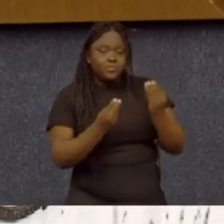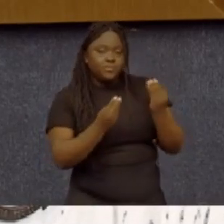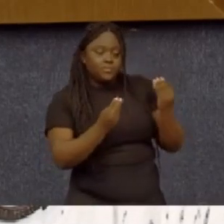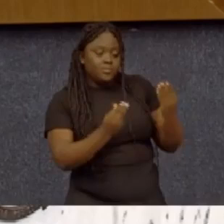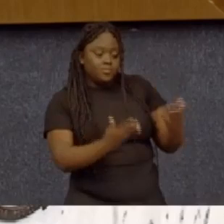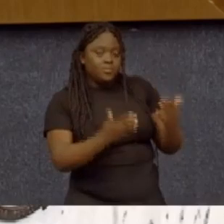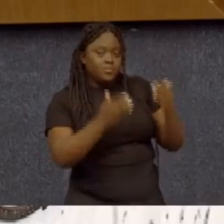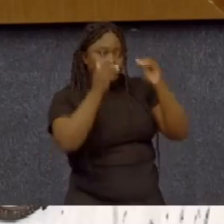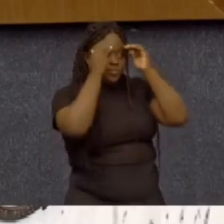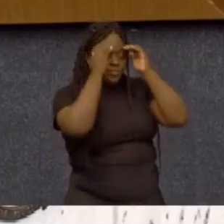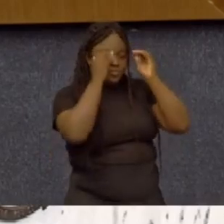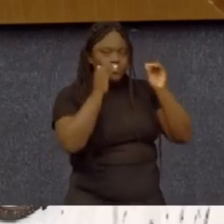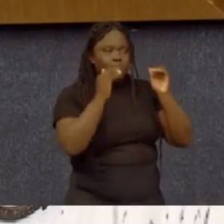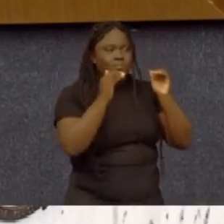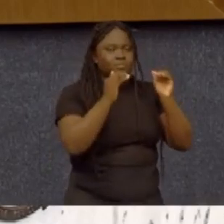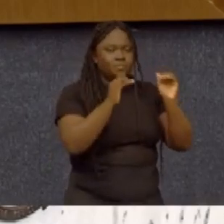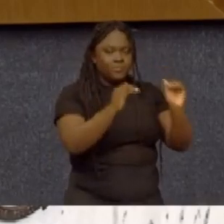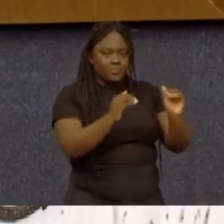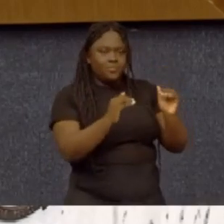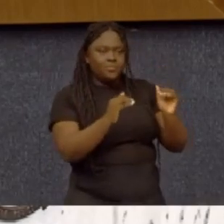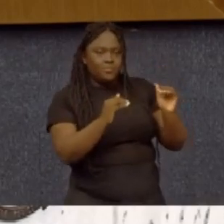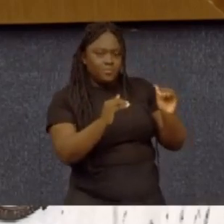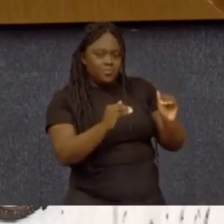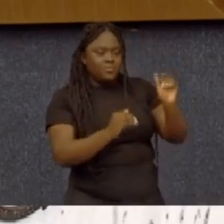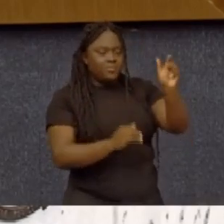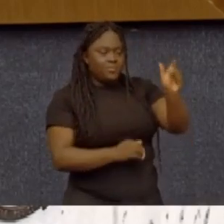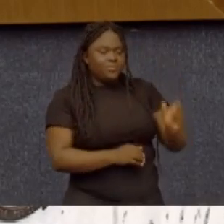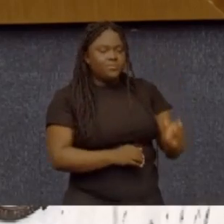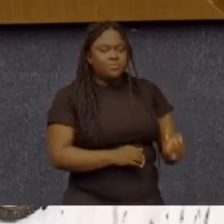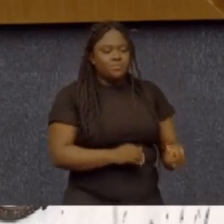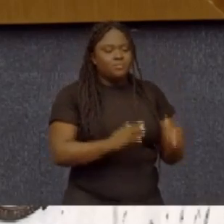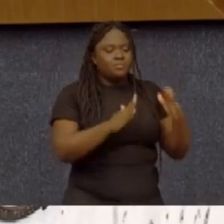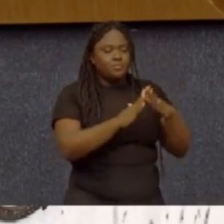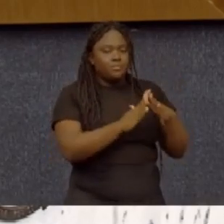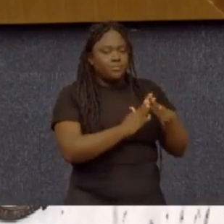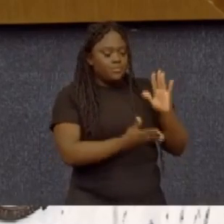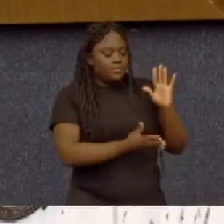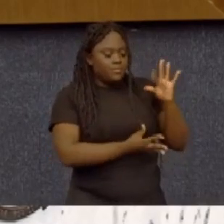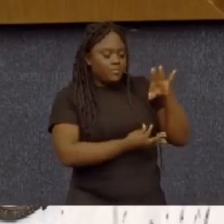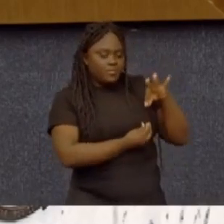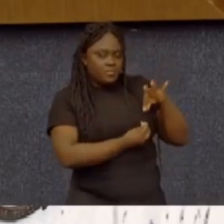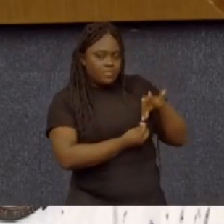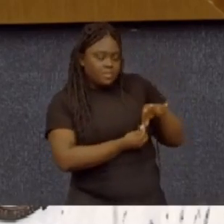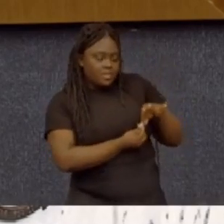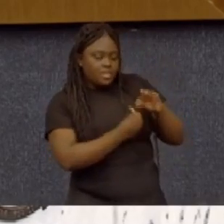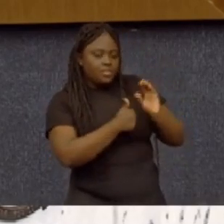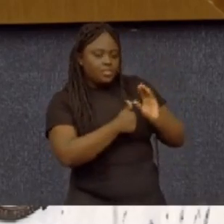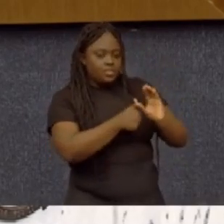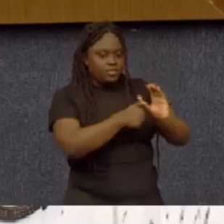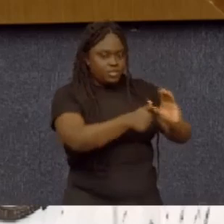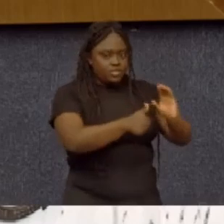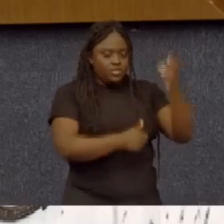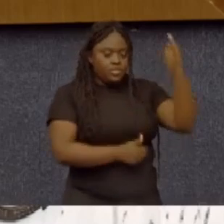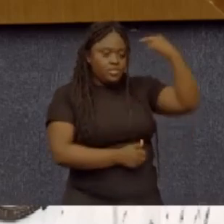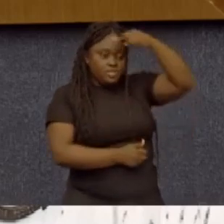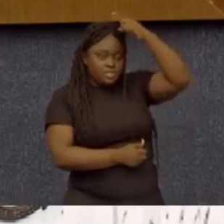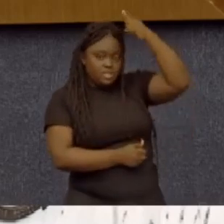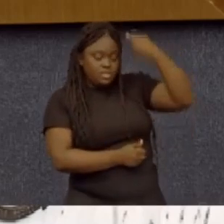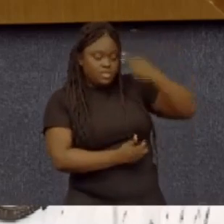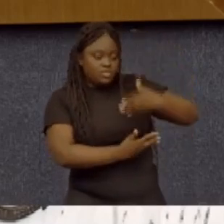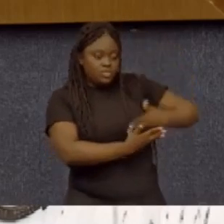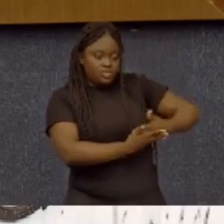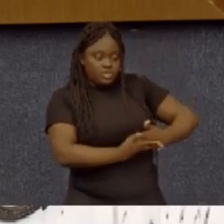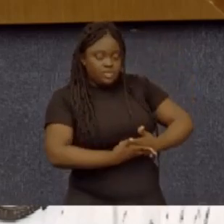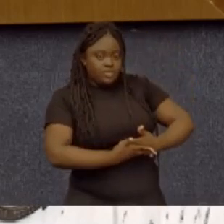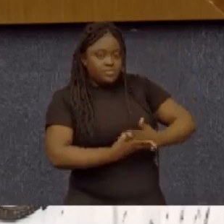concede o presente diploma de honra ao mérito à Casa Espírita Cristã Santo Agostinho,